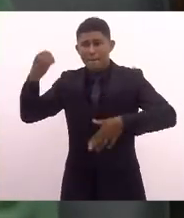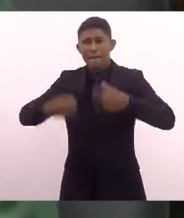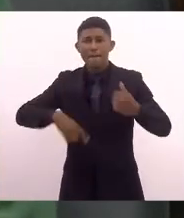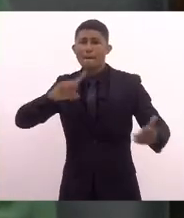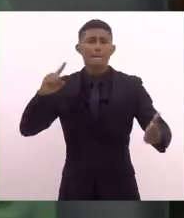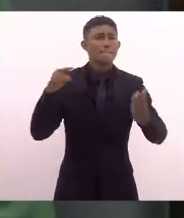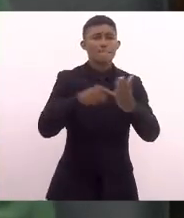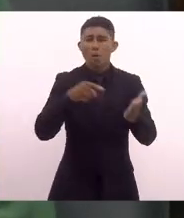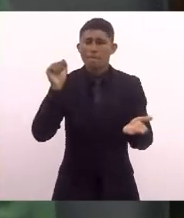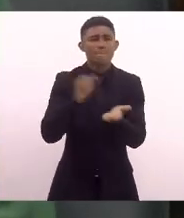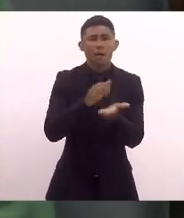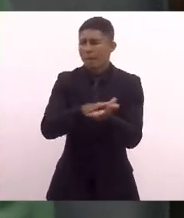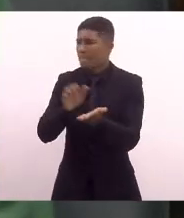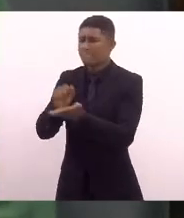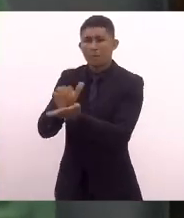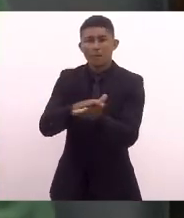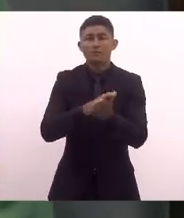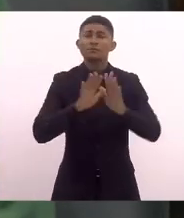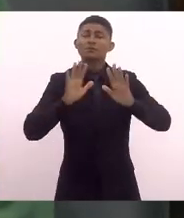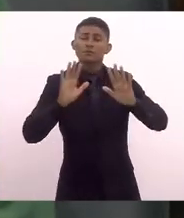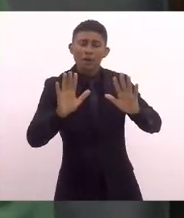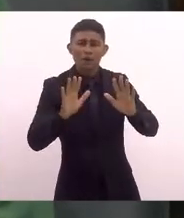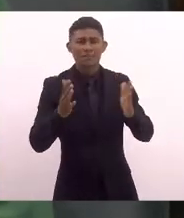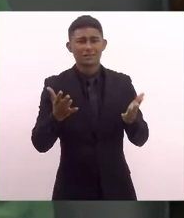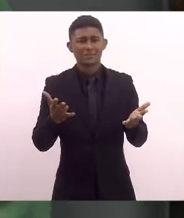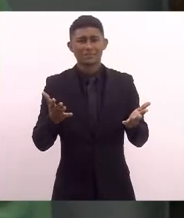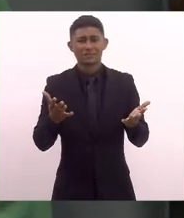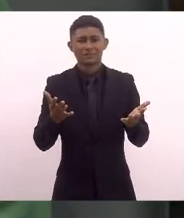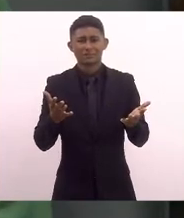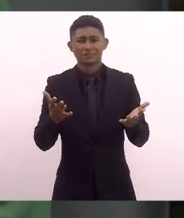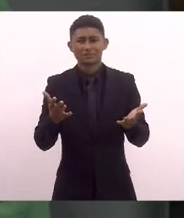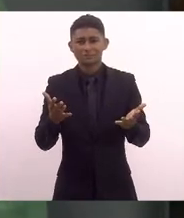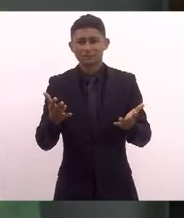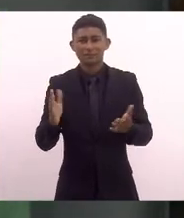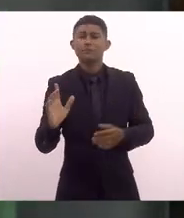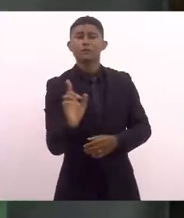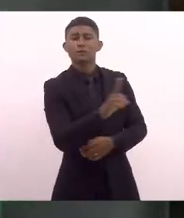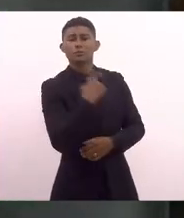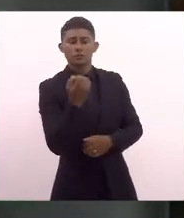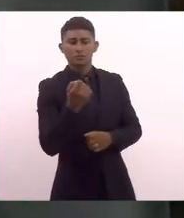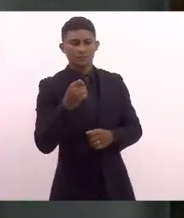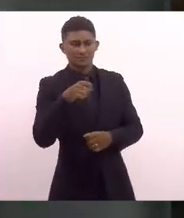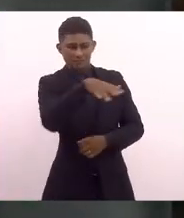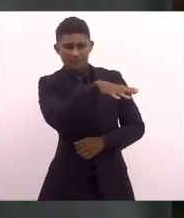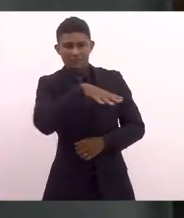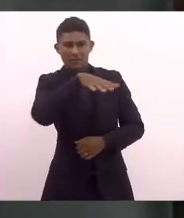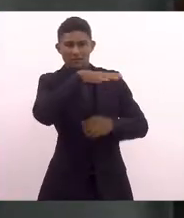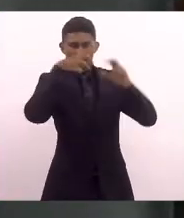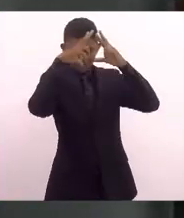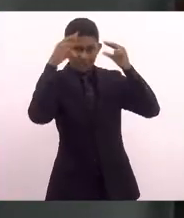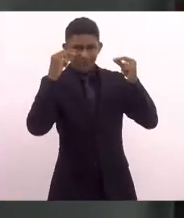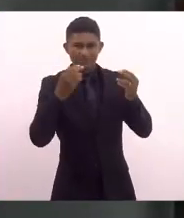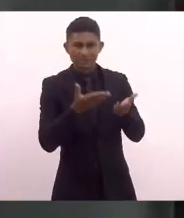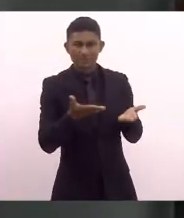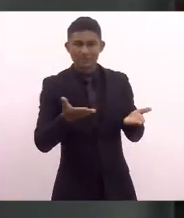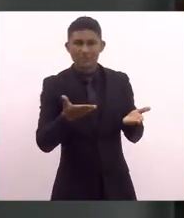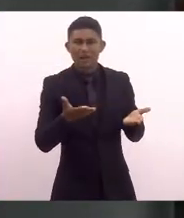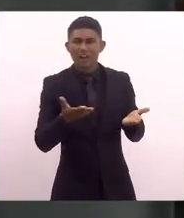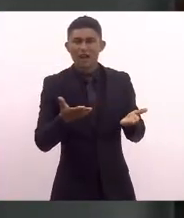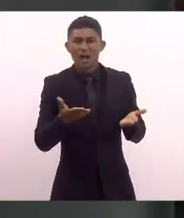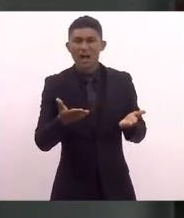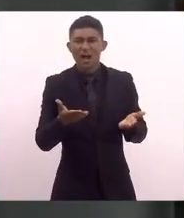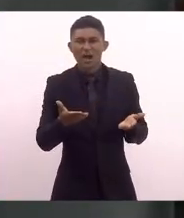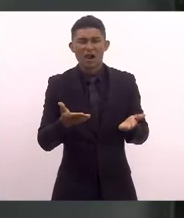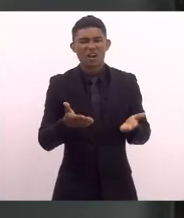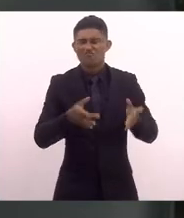mesmo assim, em momento nenhum, nós, os trabalhadores da enfermagem, deixamos o